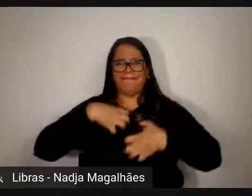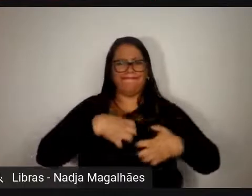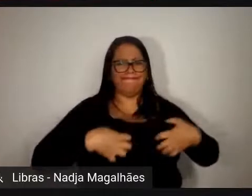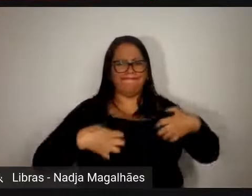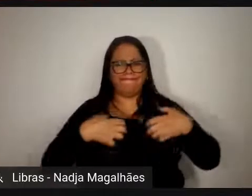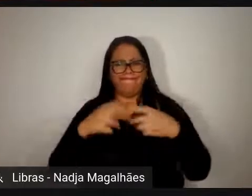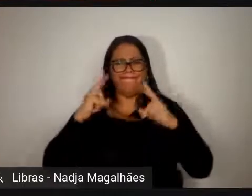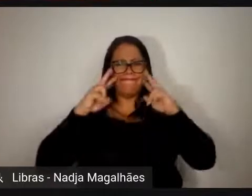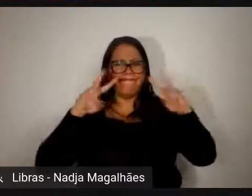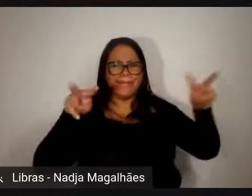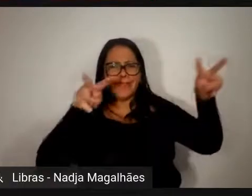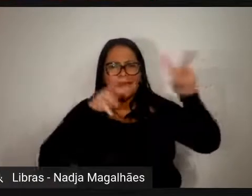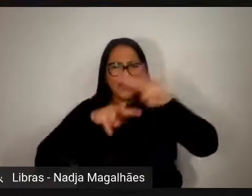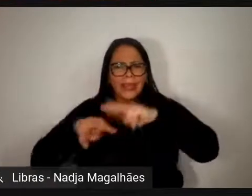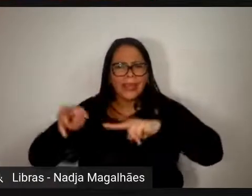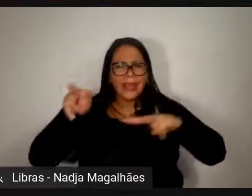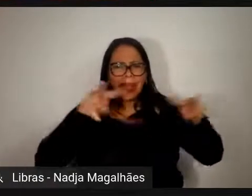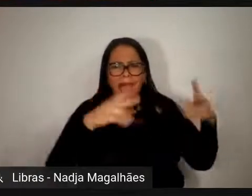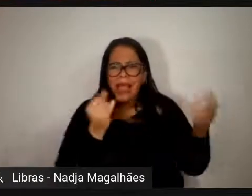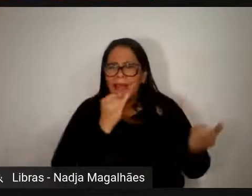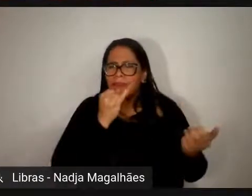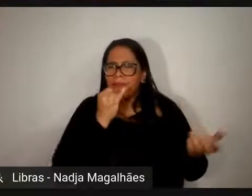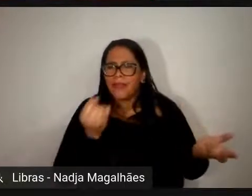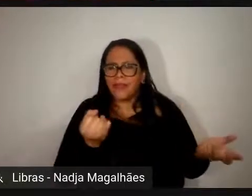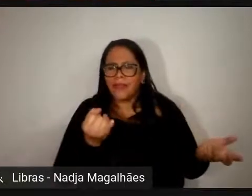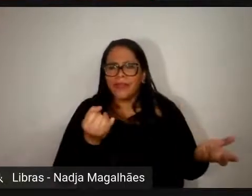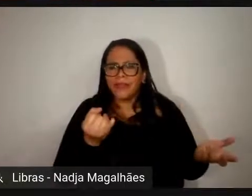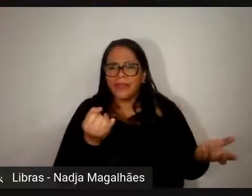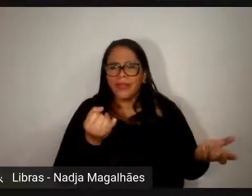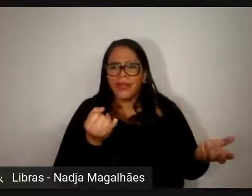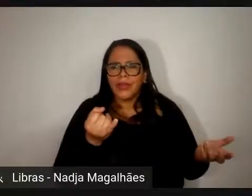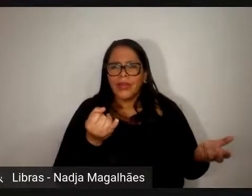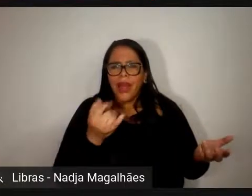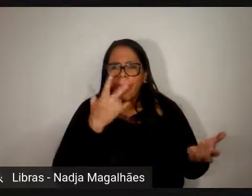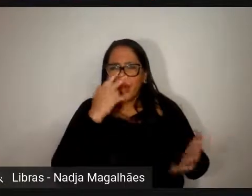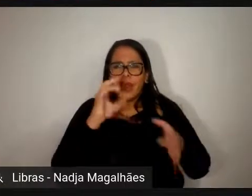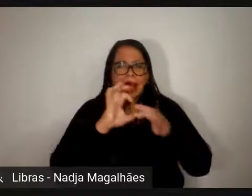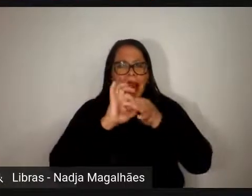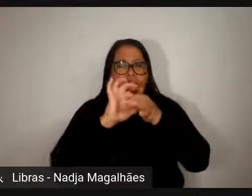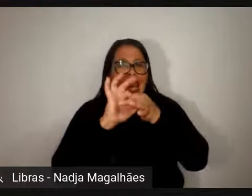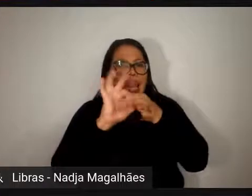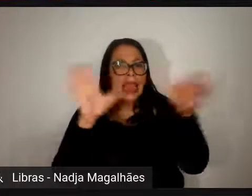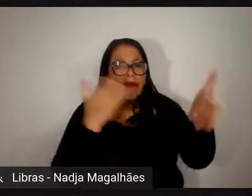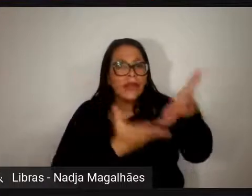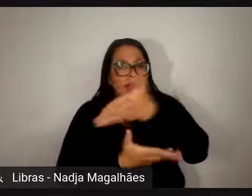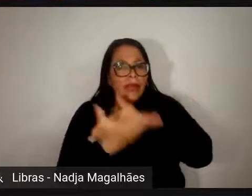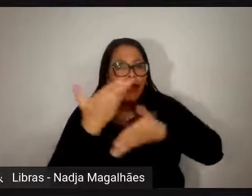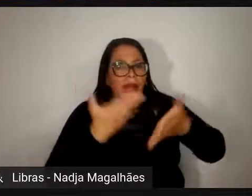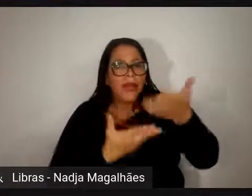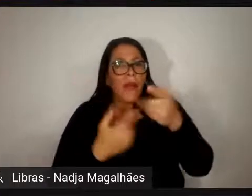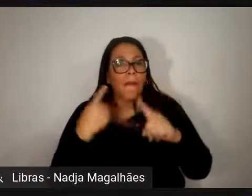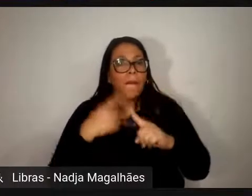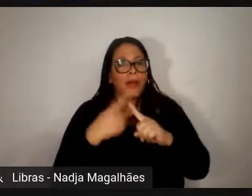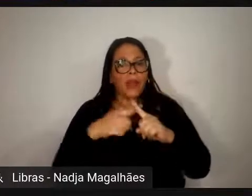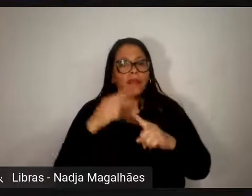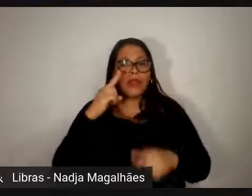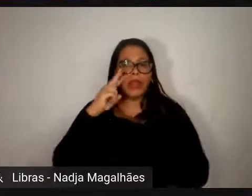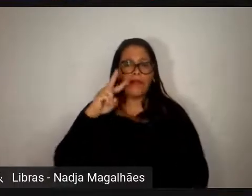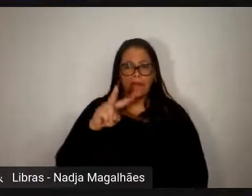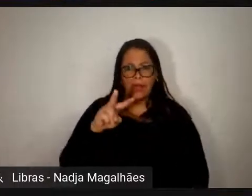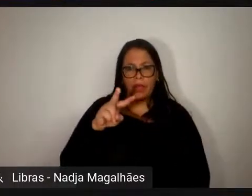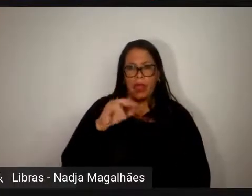ver sessões de parlamentos considerados democráticos. Por que eu digo isso? Porque você assiste